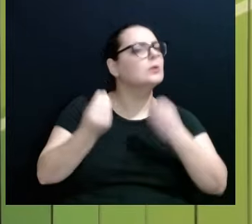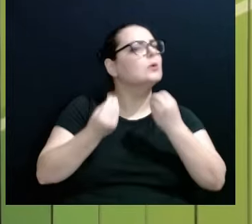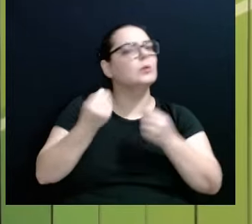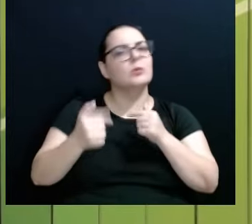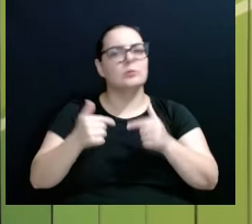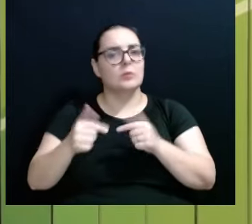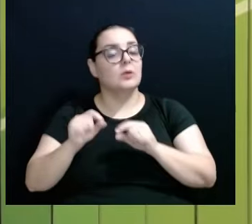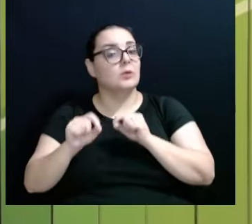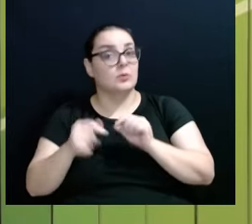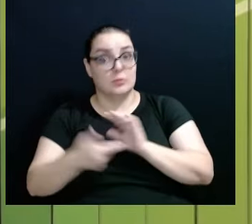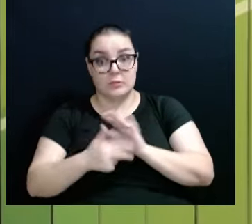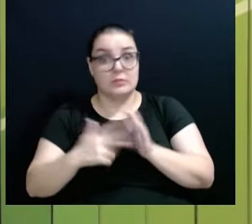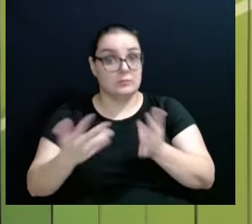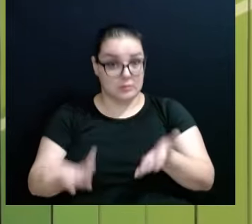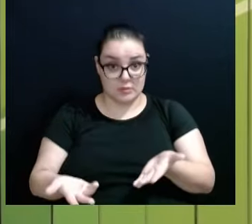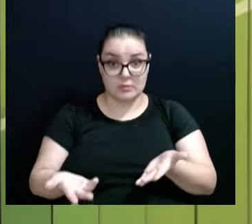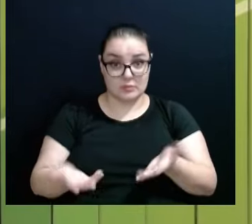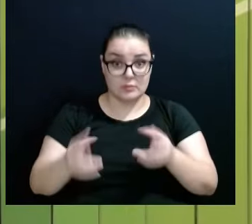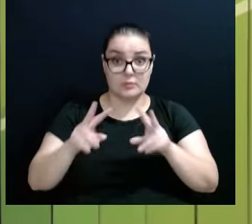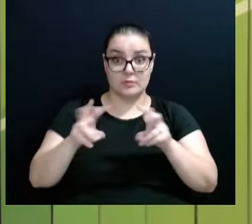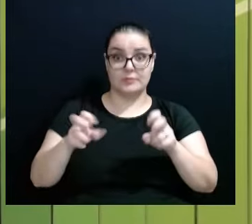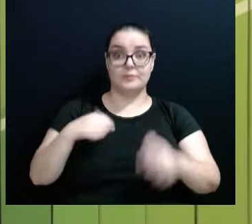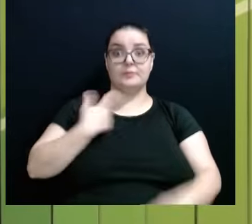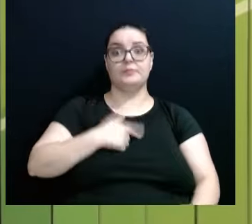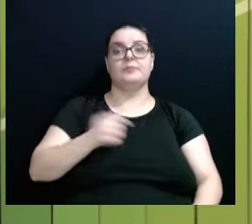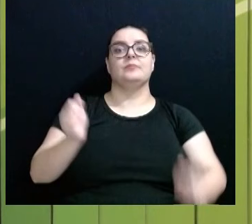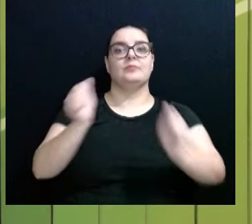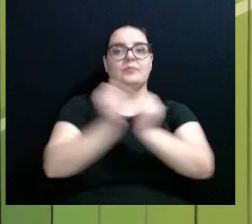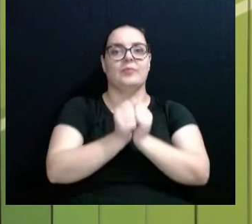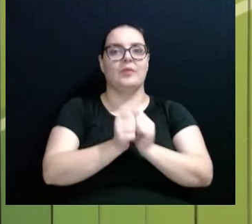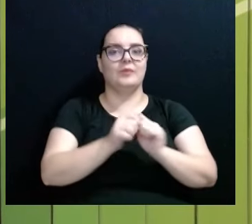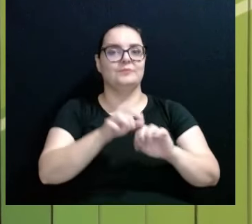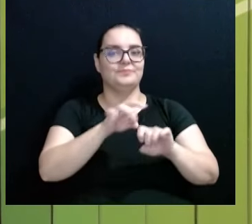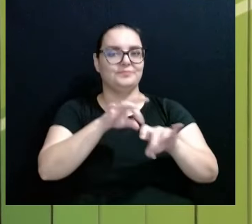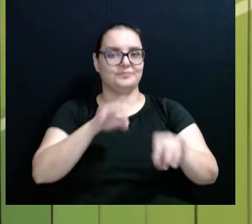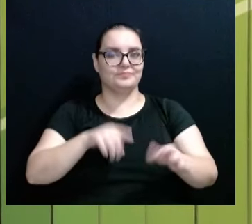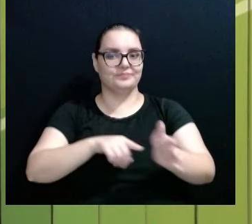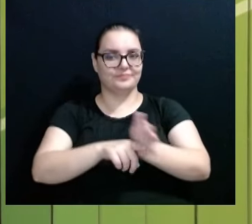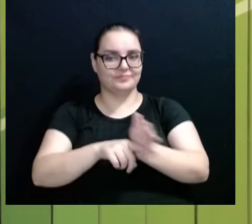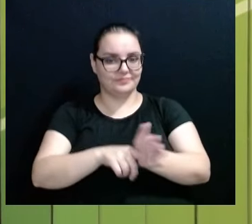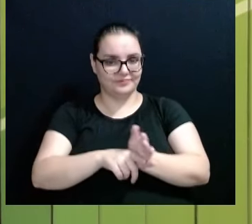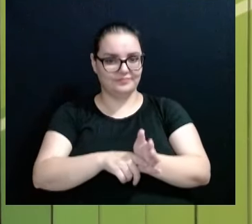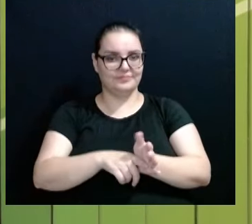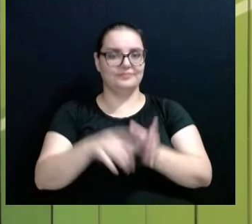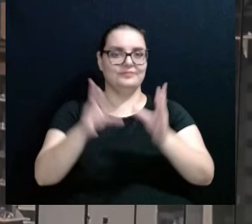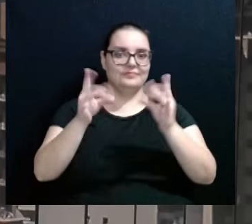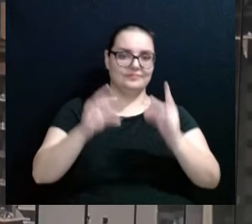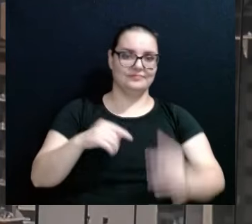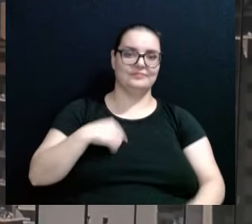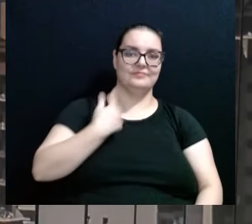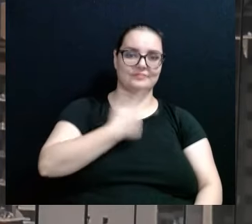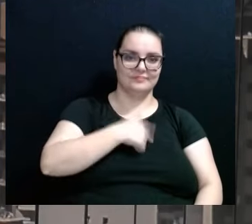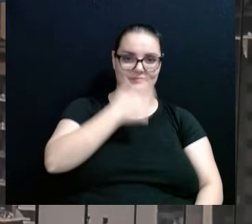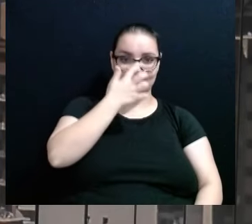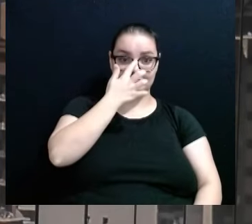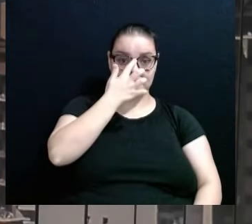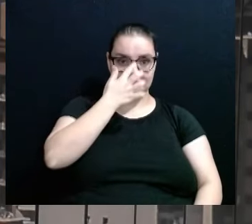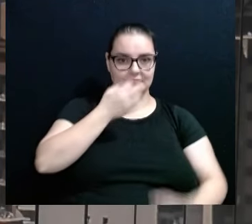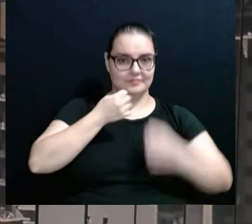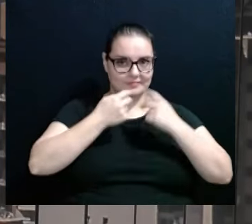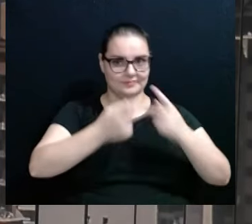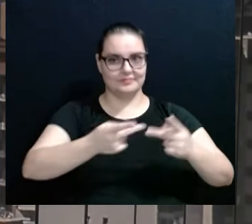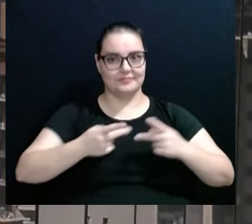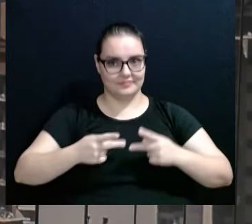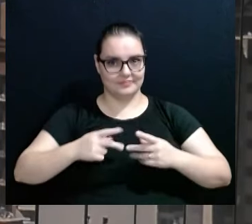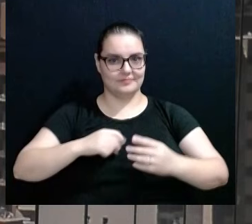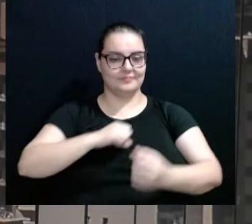entender como será esse trabalho e o que é exatamente esse tema, nós estamos conectados com um pesquisador que vai detalhar para a